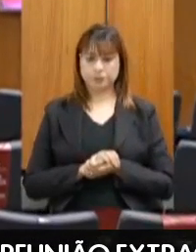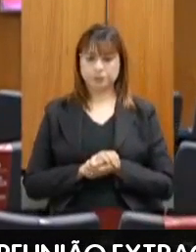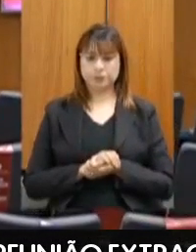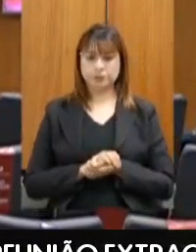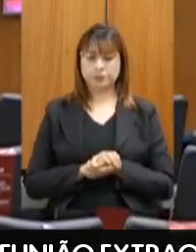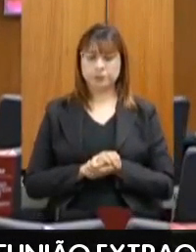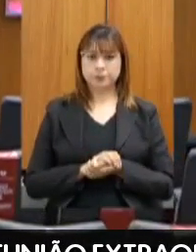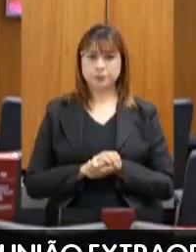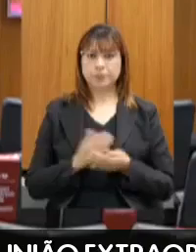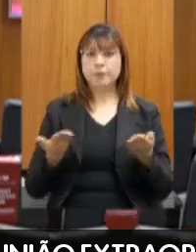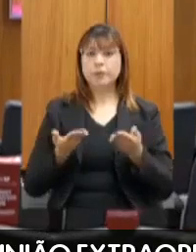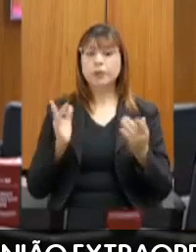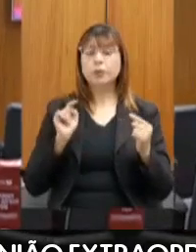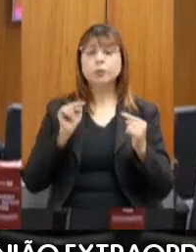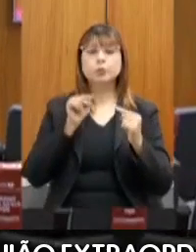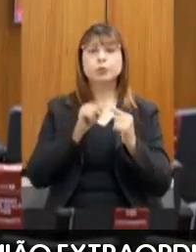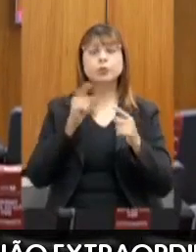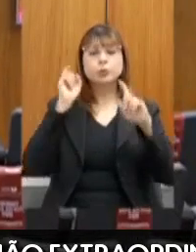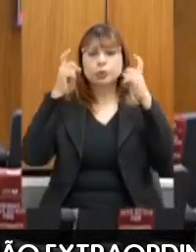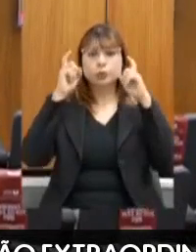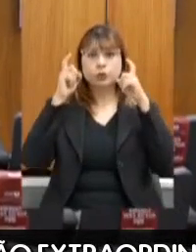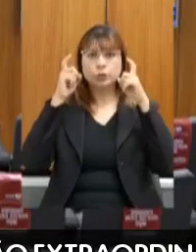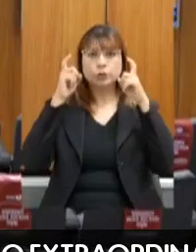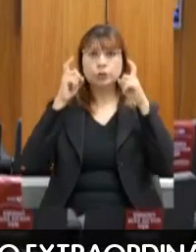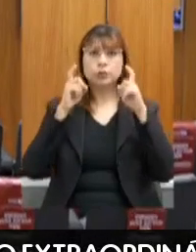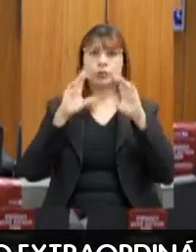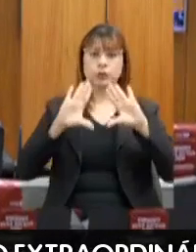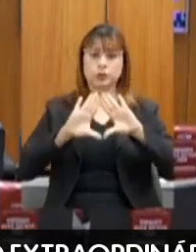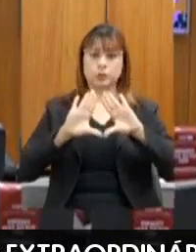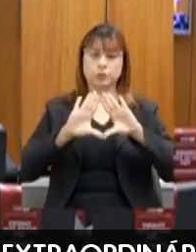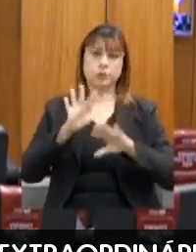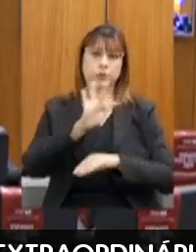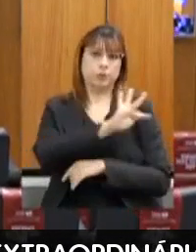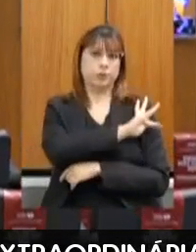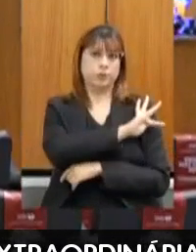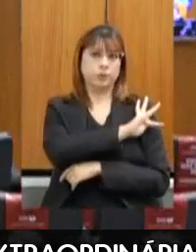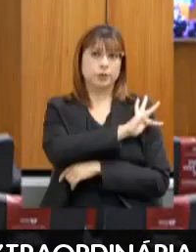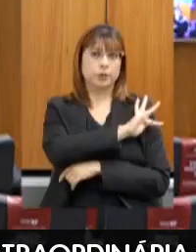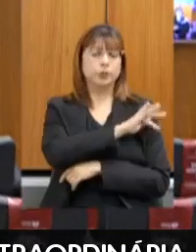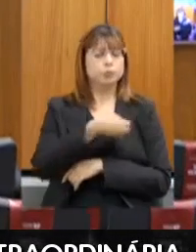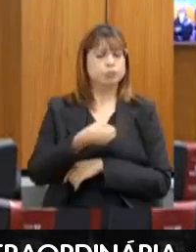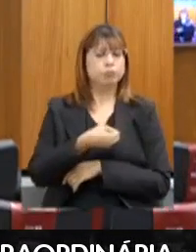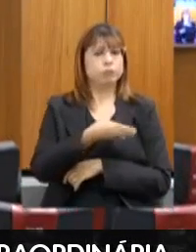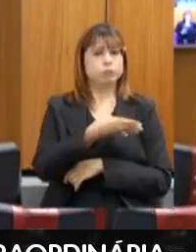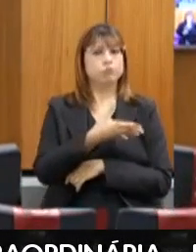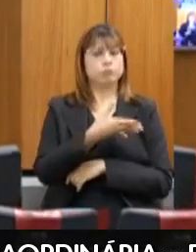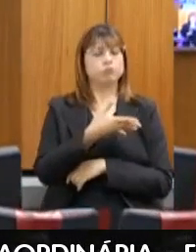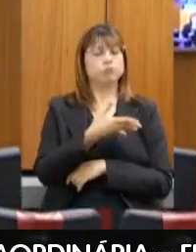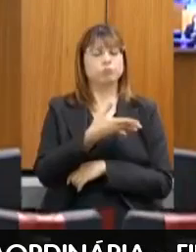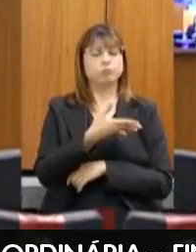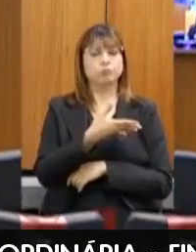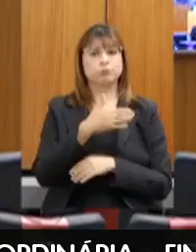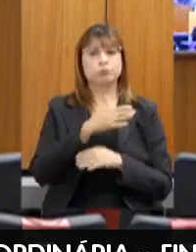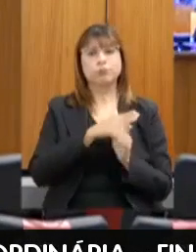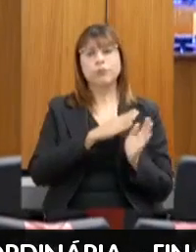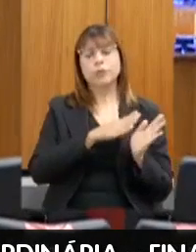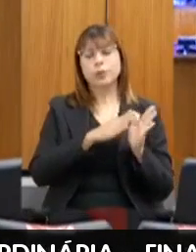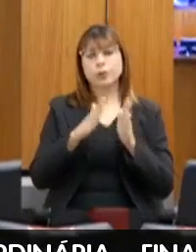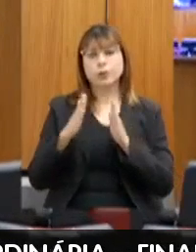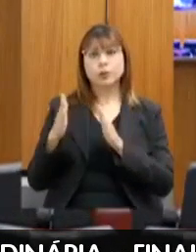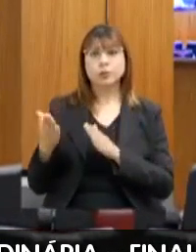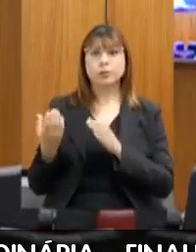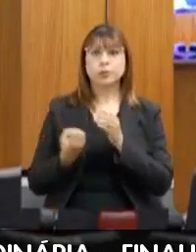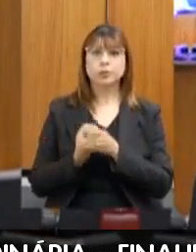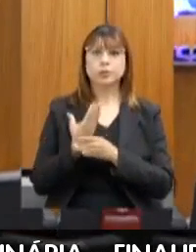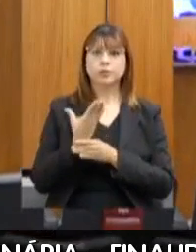Destina-se à reunião a realização da Assembleia Fiscaliza, que é um inovador processo de prestação de contas instituído em Minas